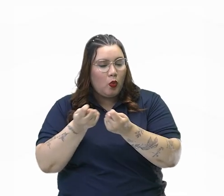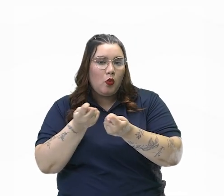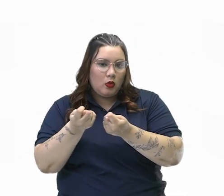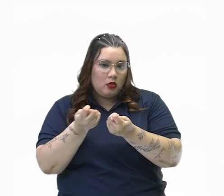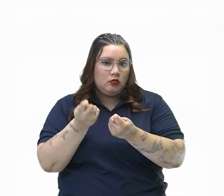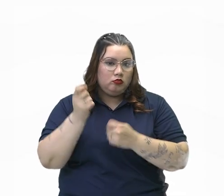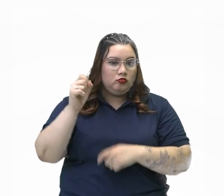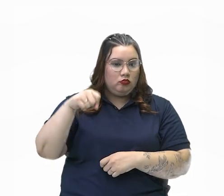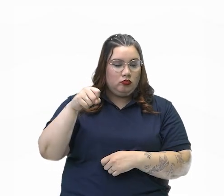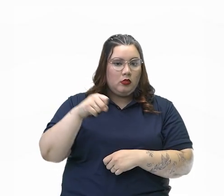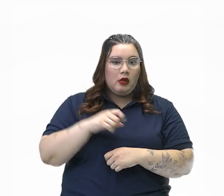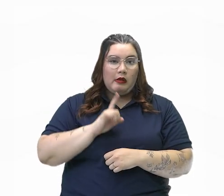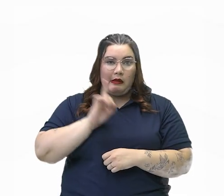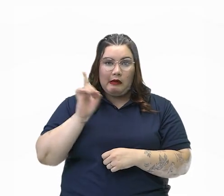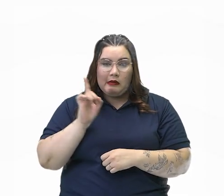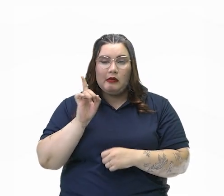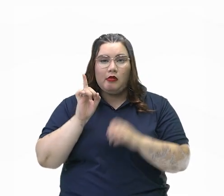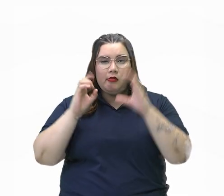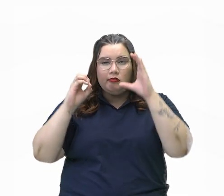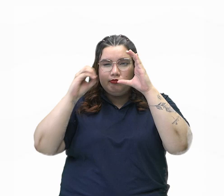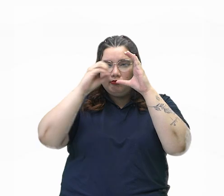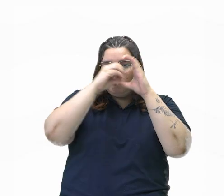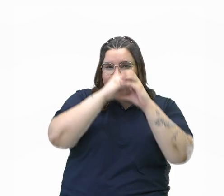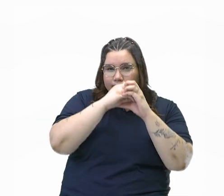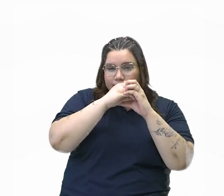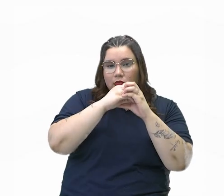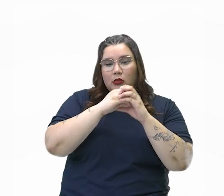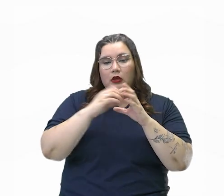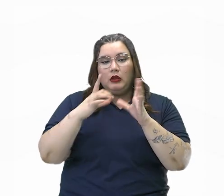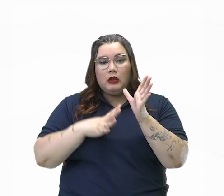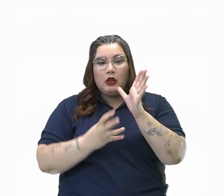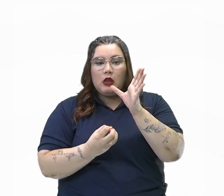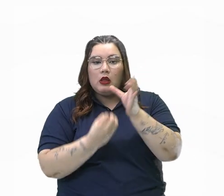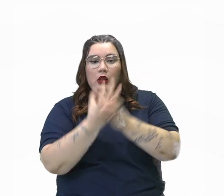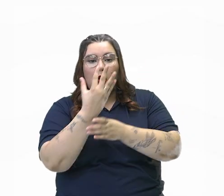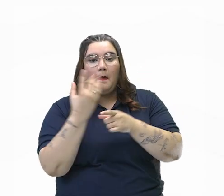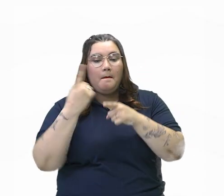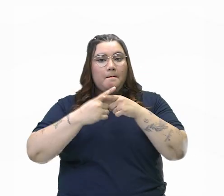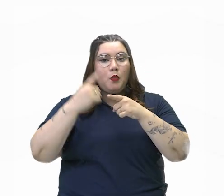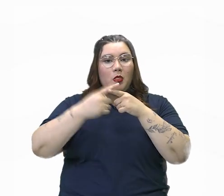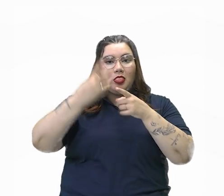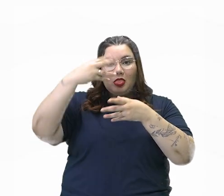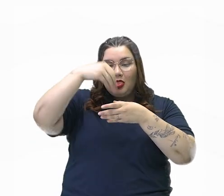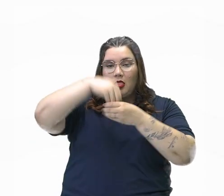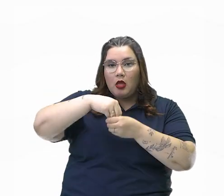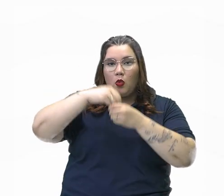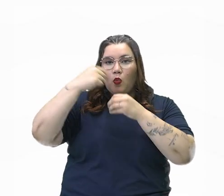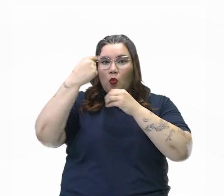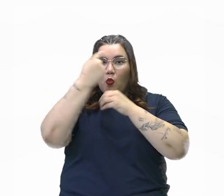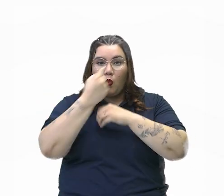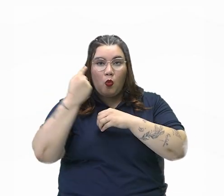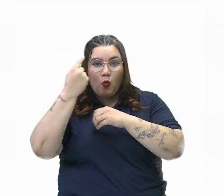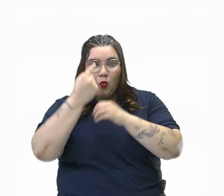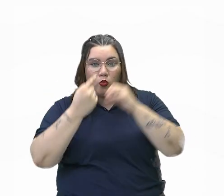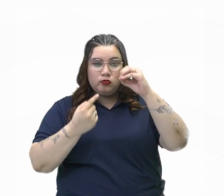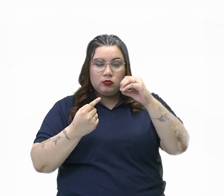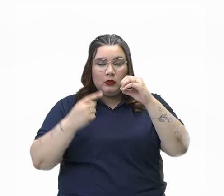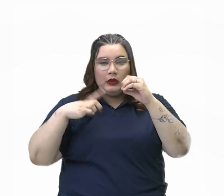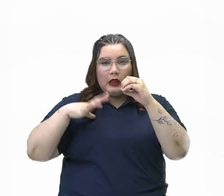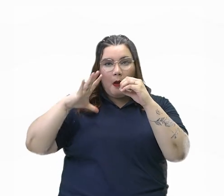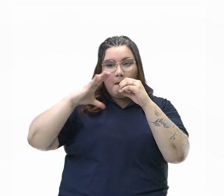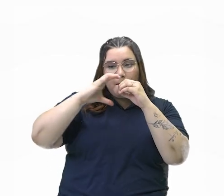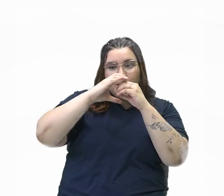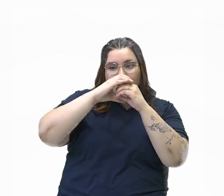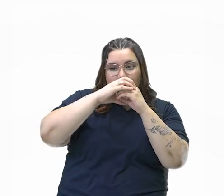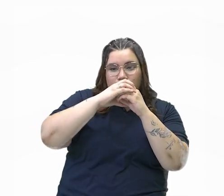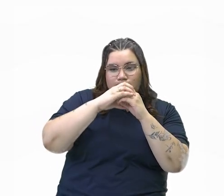controlada. O glaucoma desenvolve-se devido ao aumento da pressão no